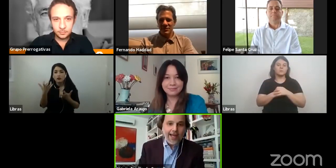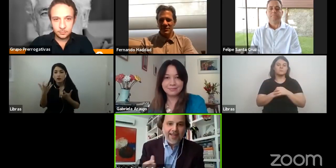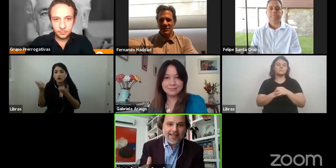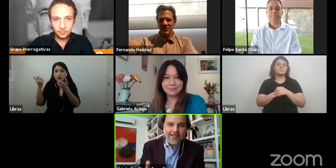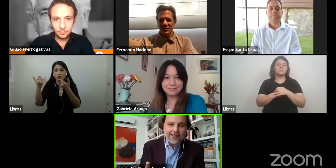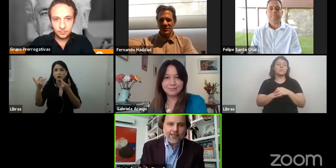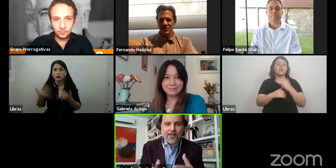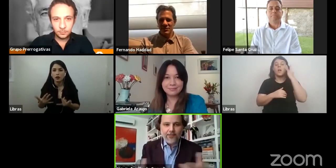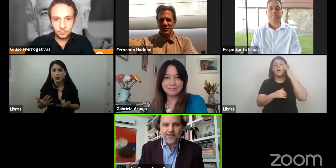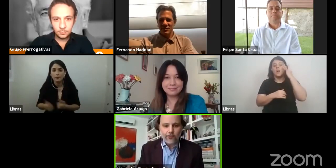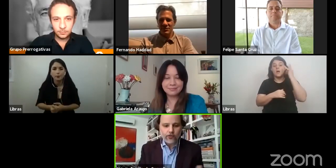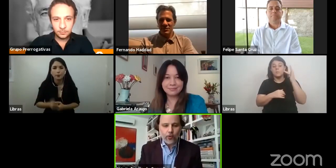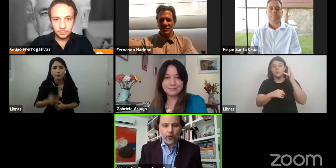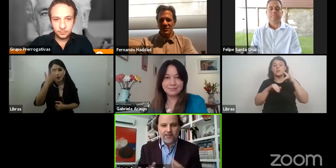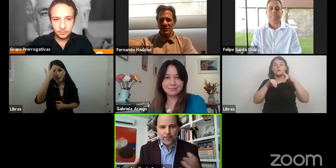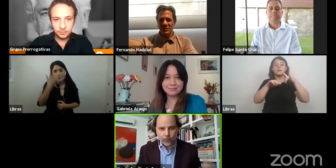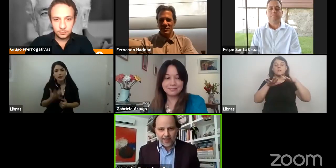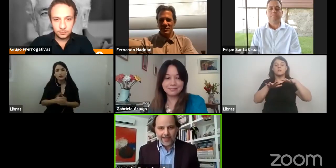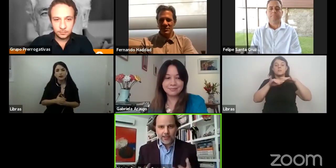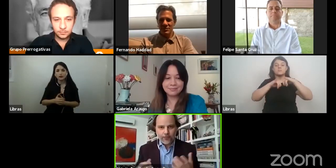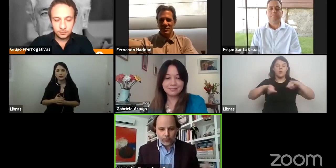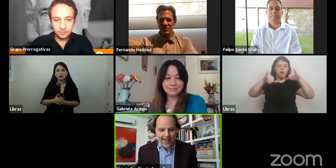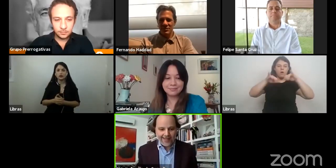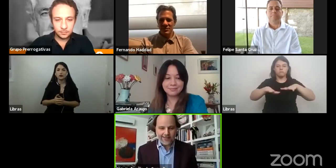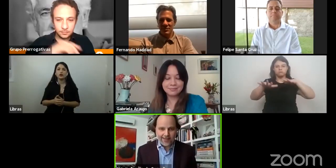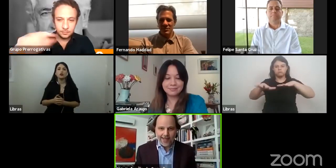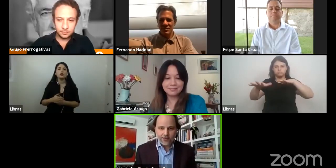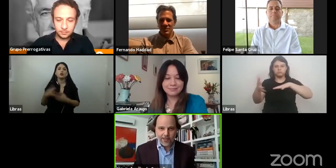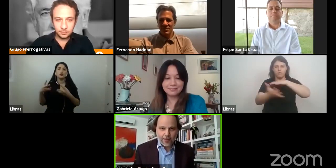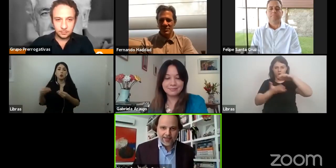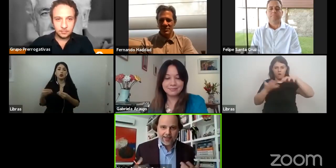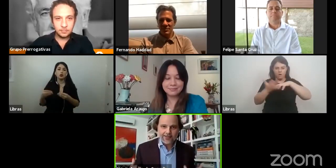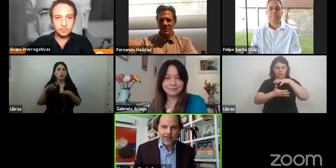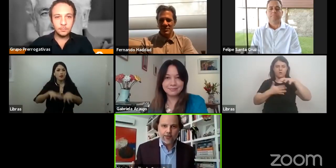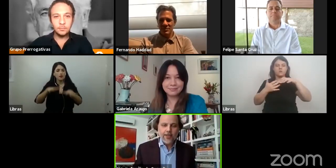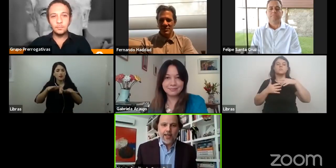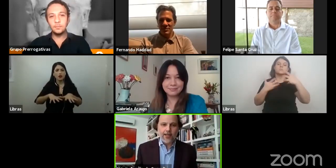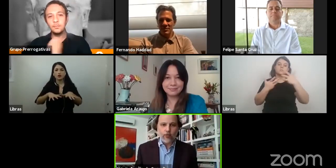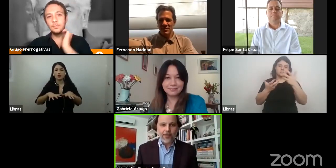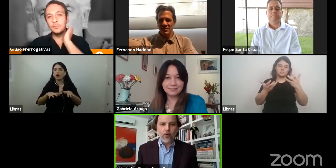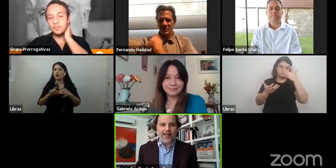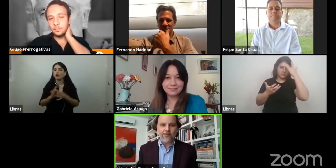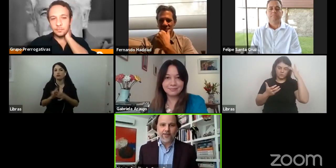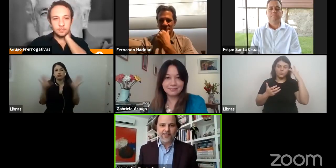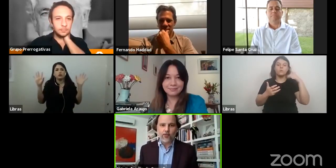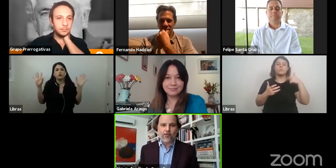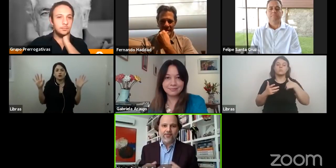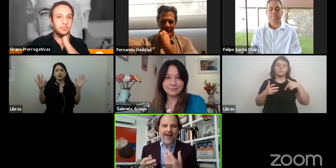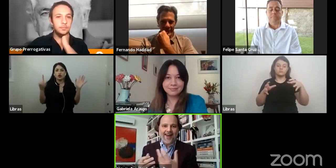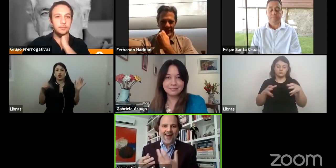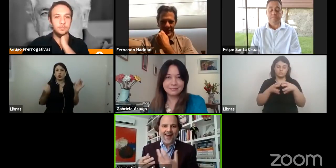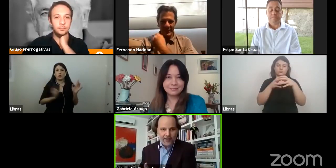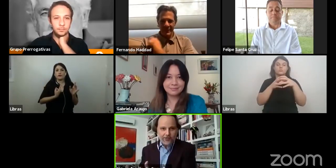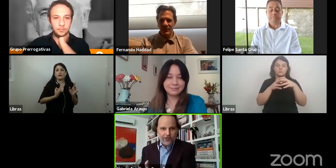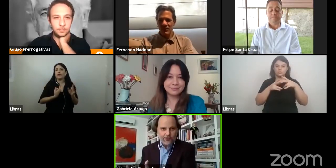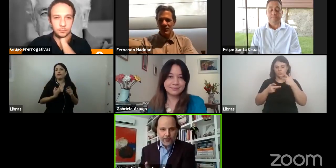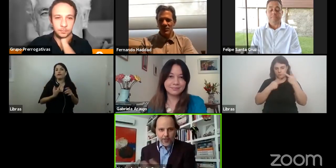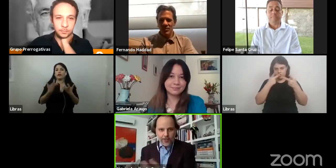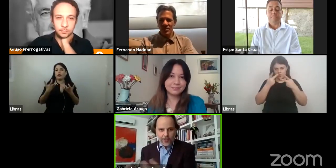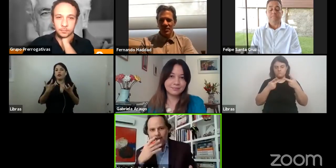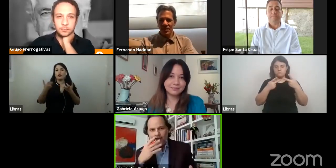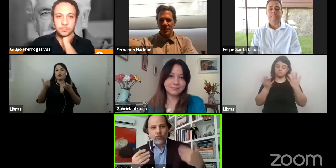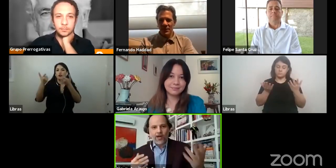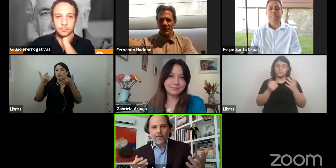né? Amanhã, as manifestações todas, espontâneas, voluntárias, claro que seria uma pretensão do Prerrogativas fazer qualquer fala a respeito